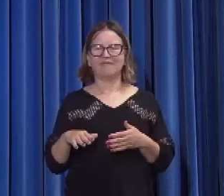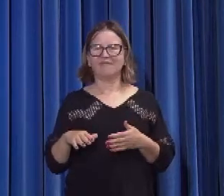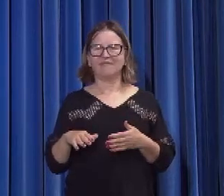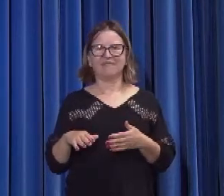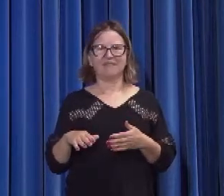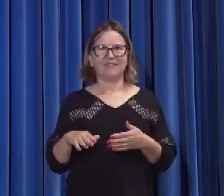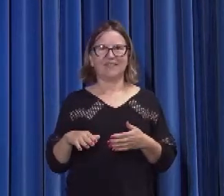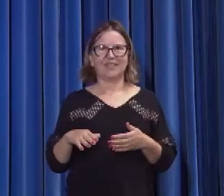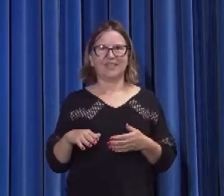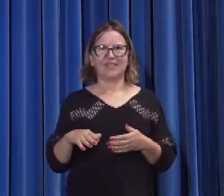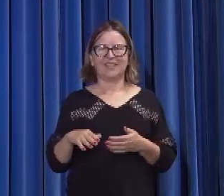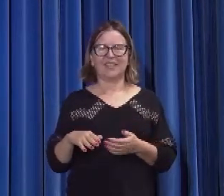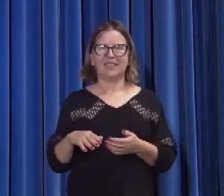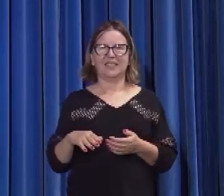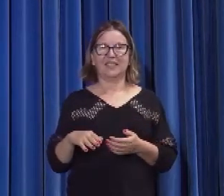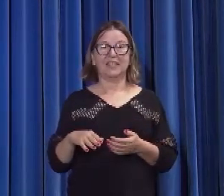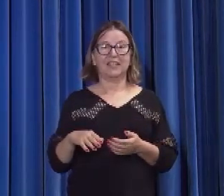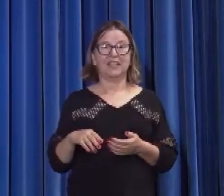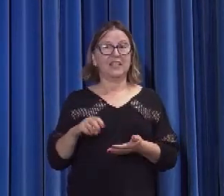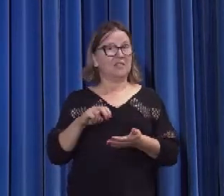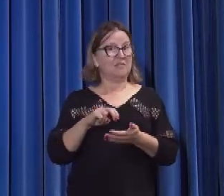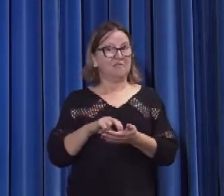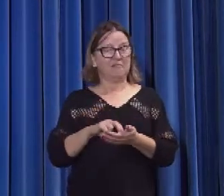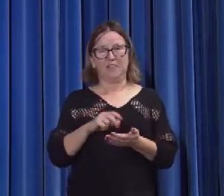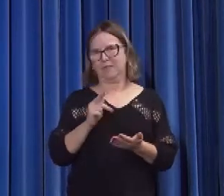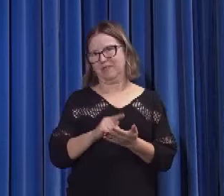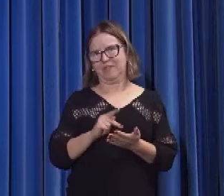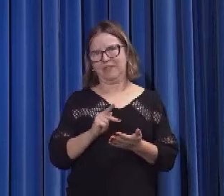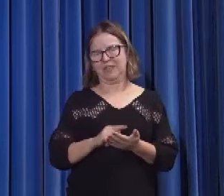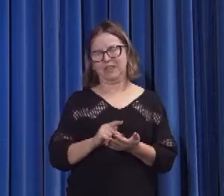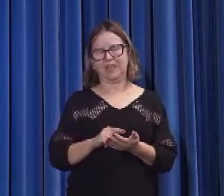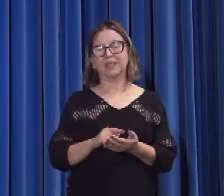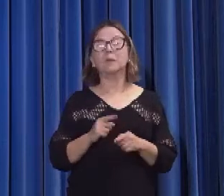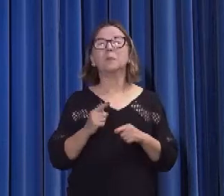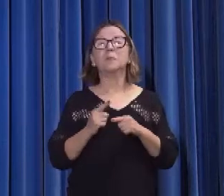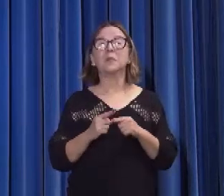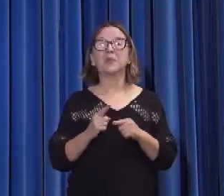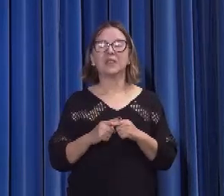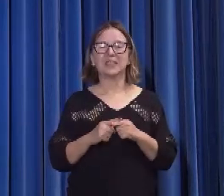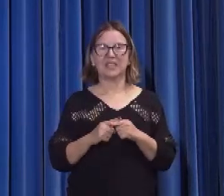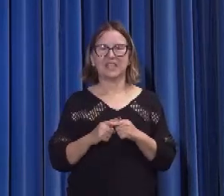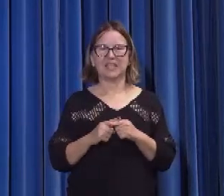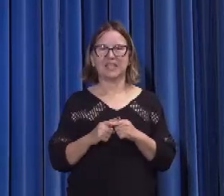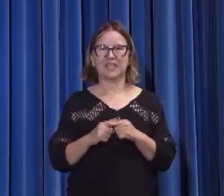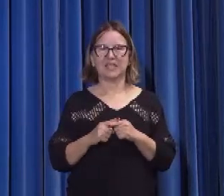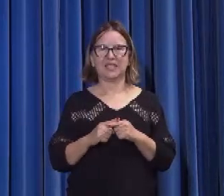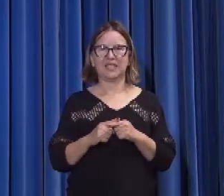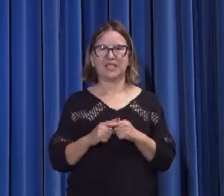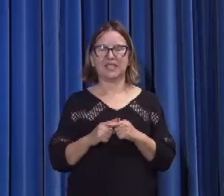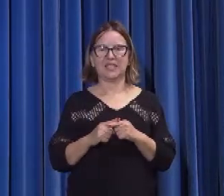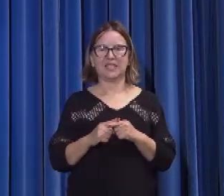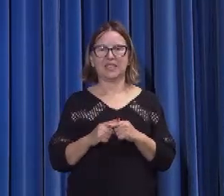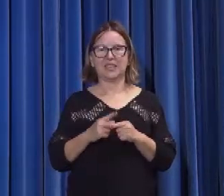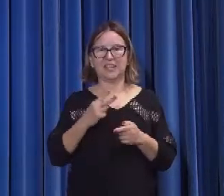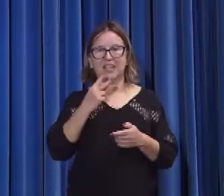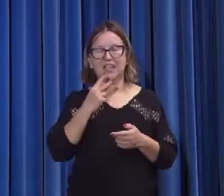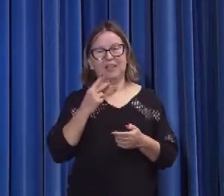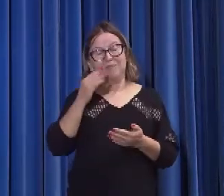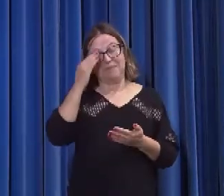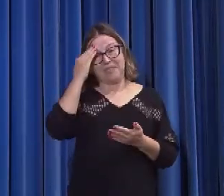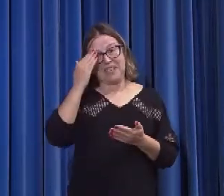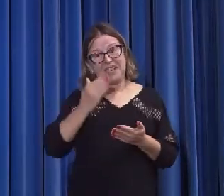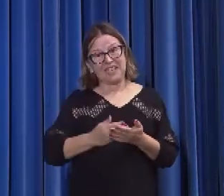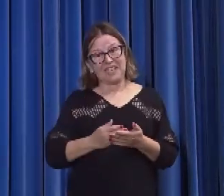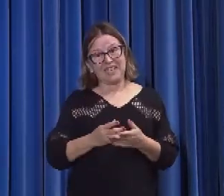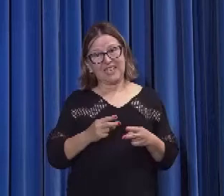persistência. Por quê? Porque o objeto daquilo que ela acredita é transitório, é passageiro. E ela não tem